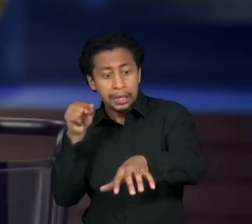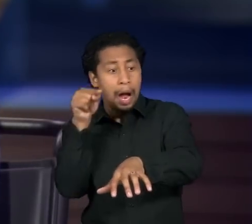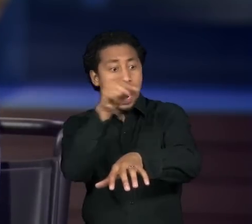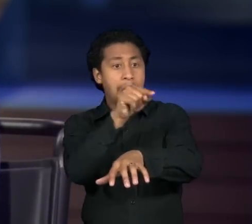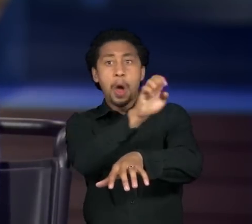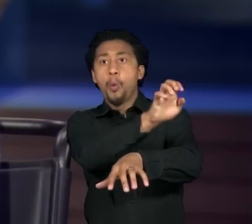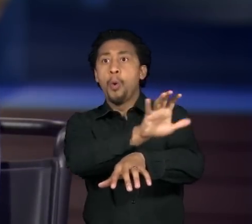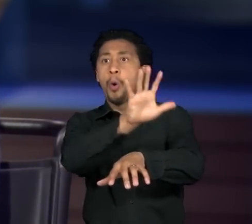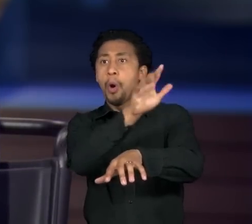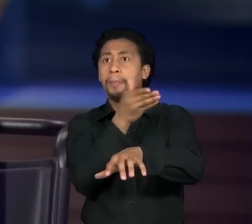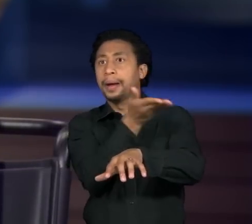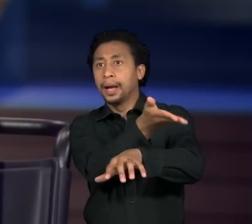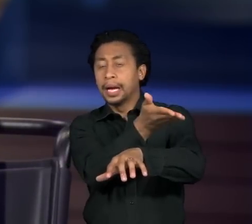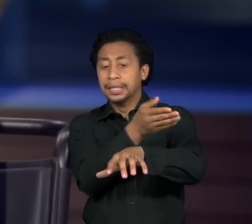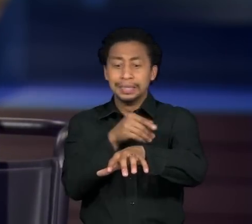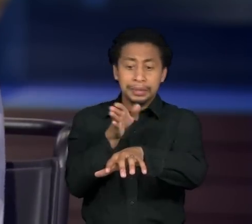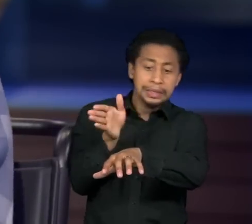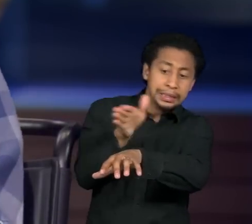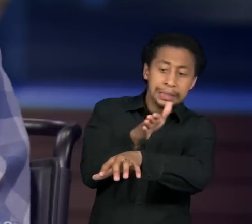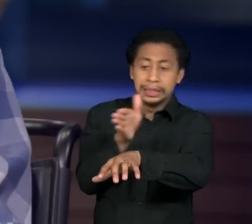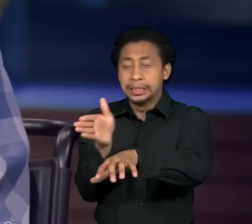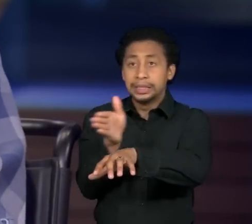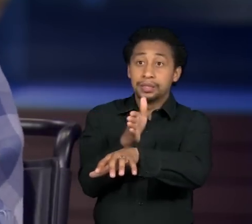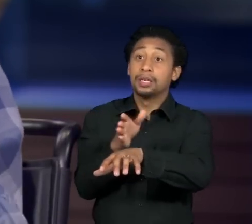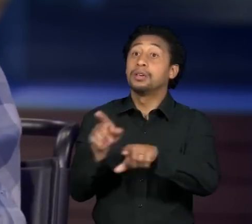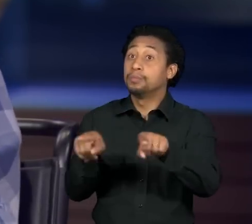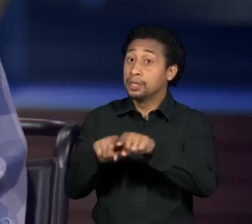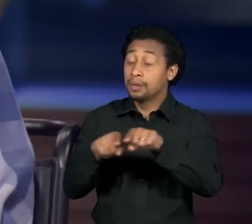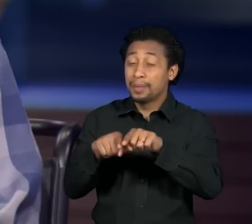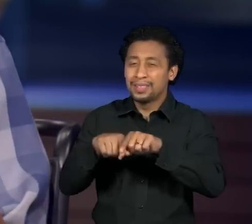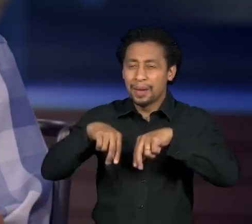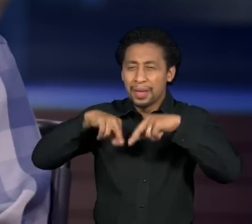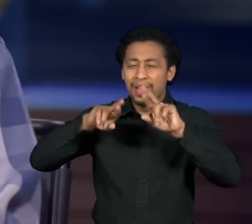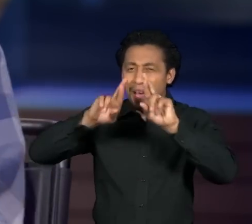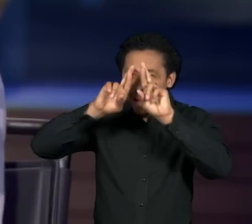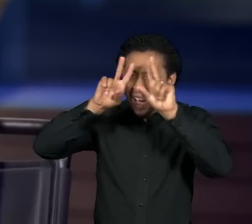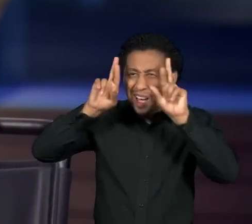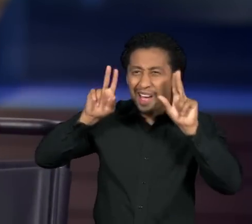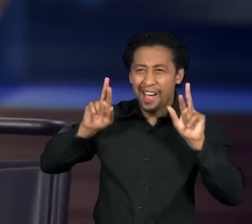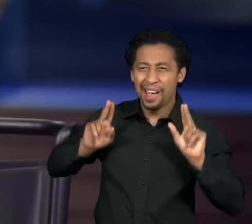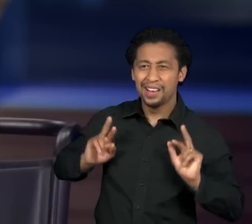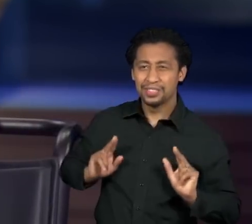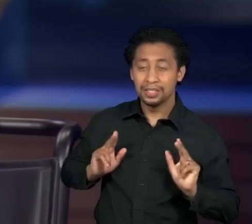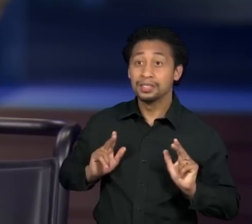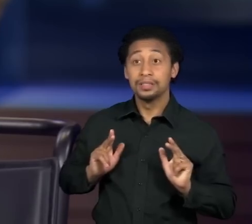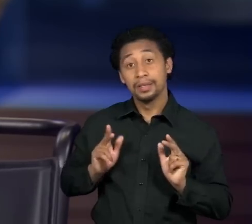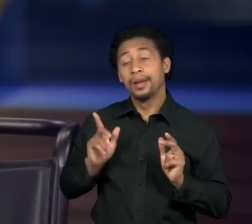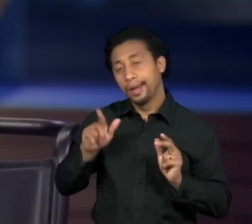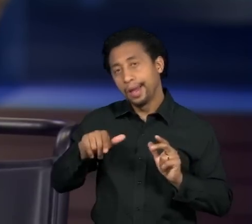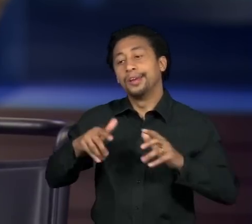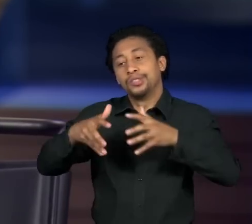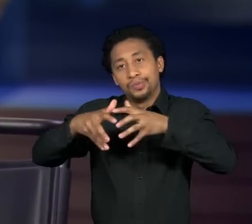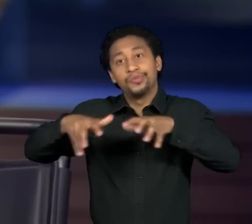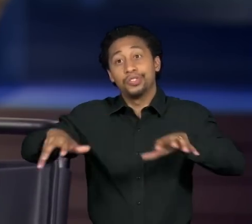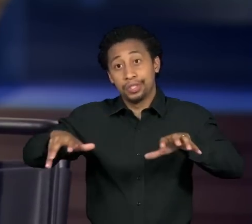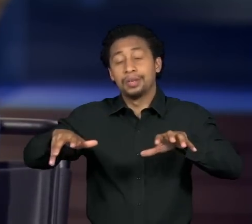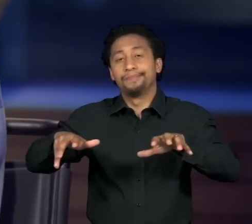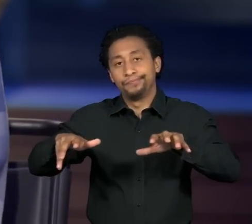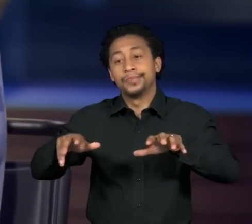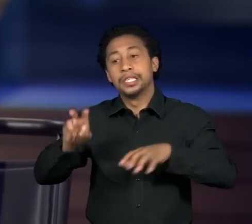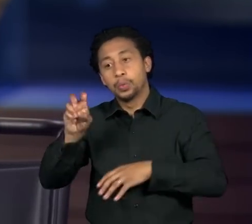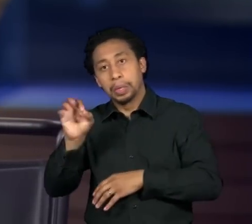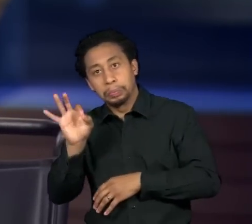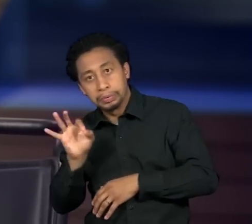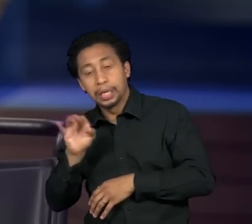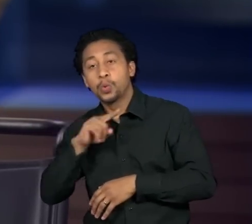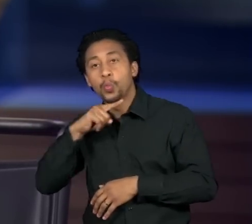Ela internamente também é dividida etnicamente, né? Uma parte da população é de origem russa, né? E outra